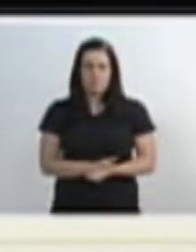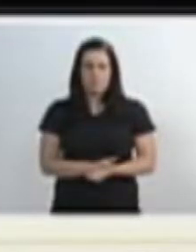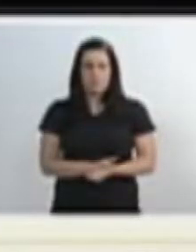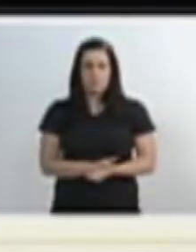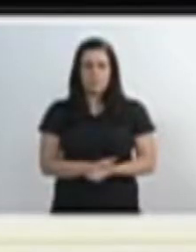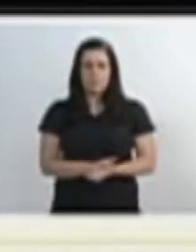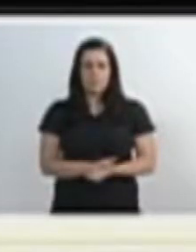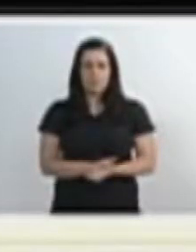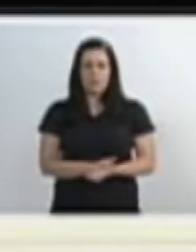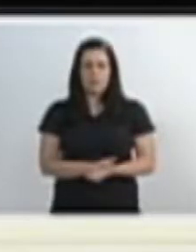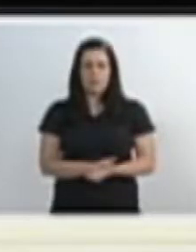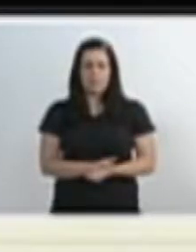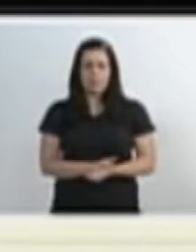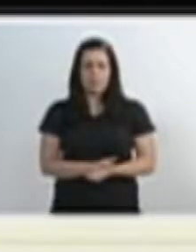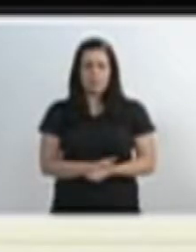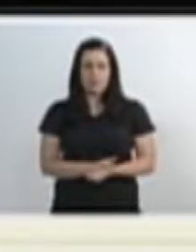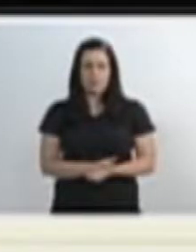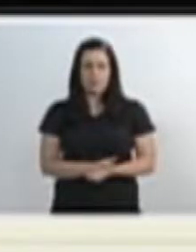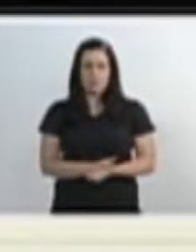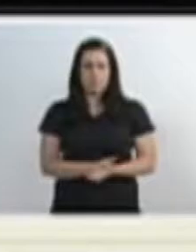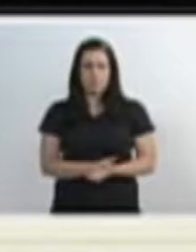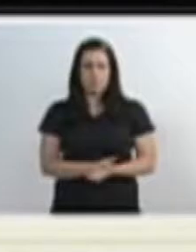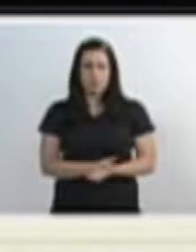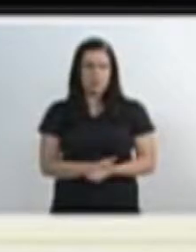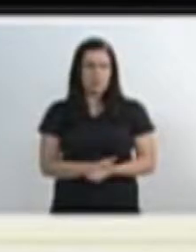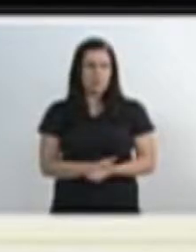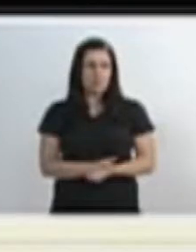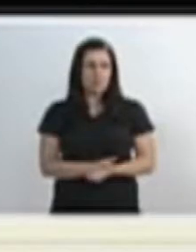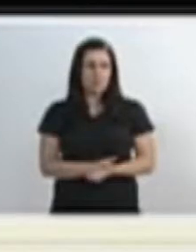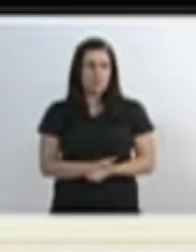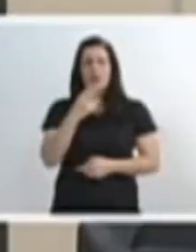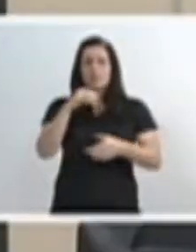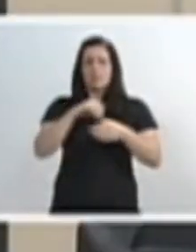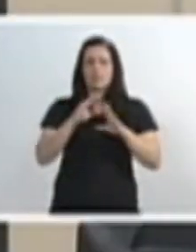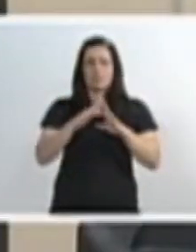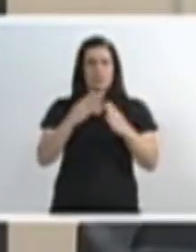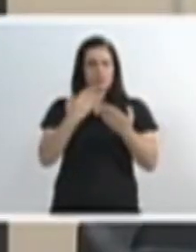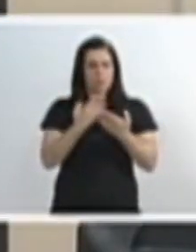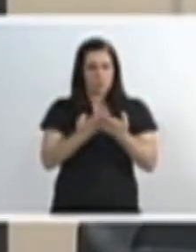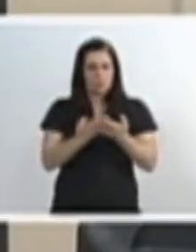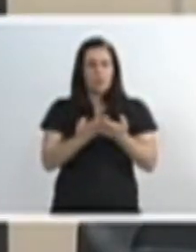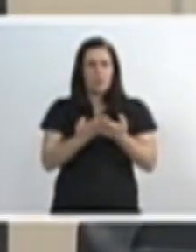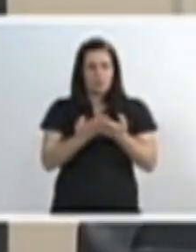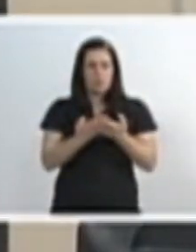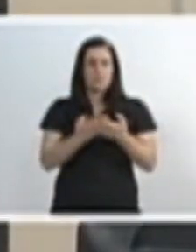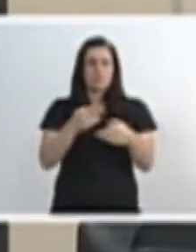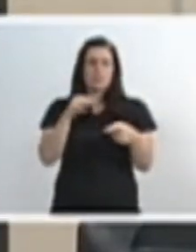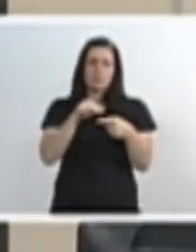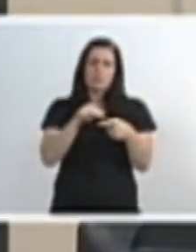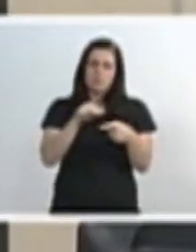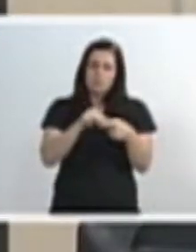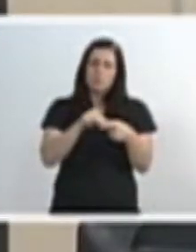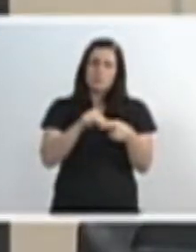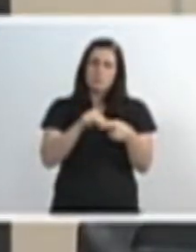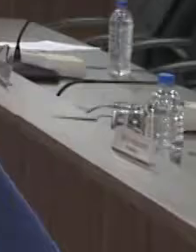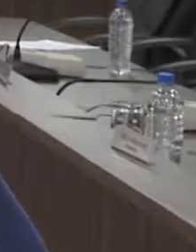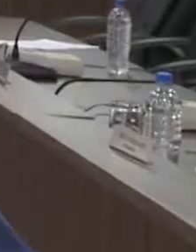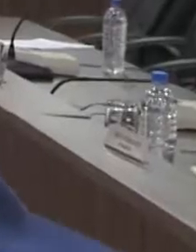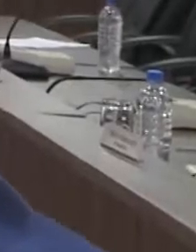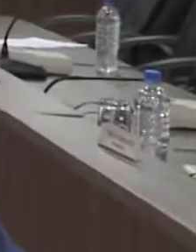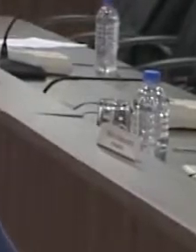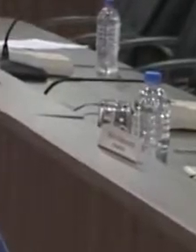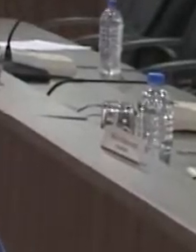Estamos de volta com o resumo da semana. 9 projetos passaram pelas comissões de Educação, Transportes e Agricultura aqui da Câmara. Durante essa semana,